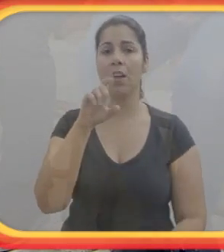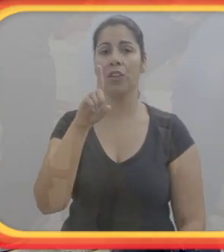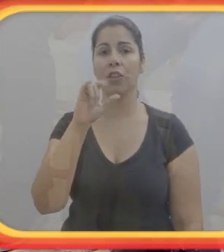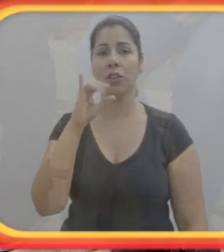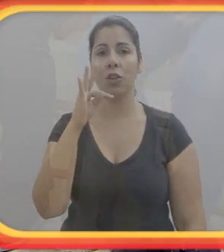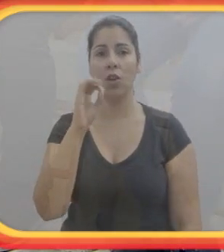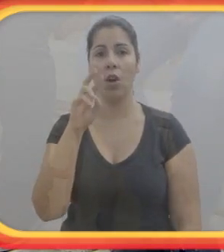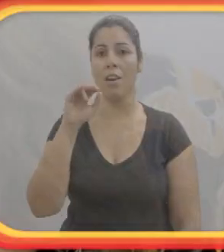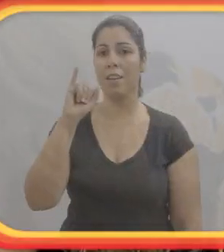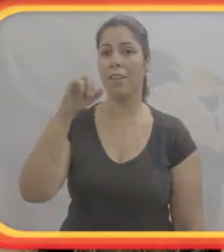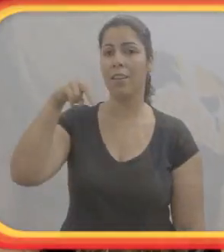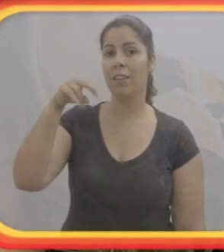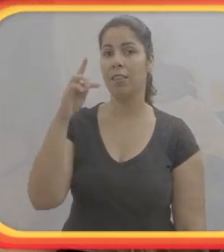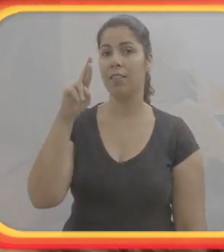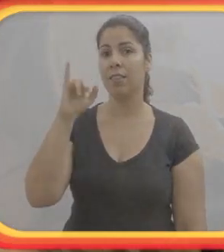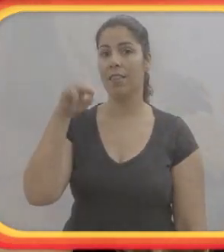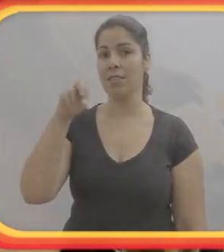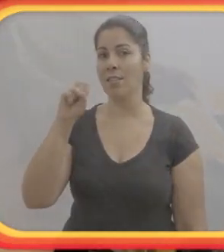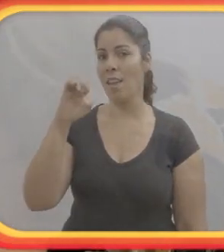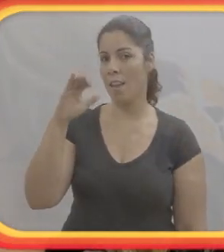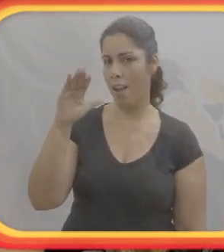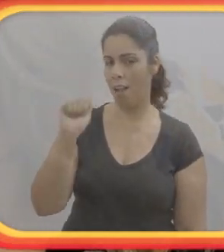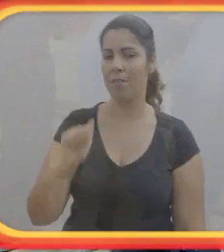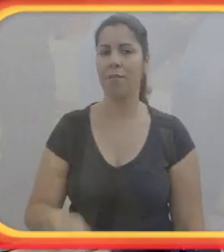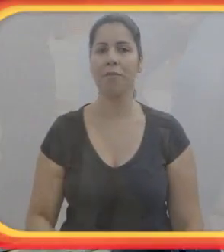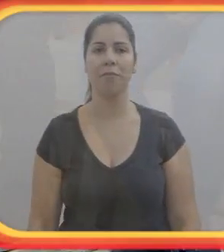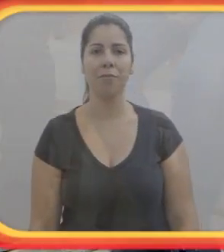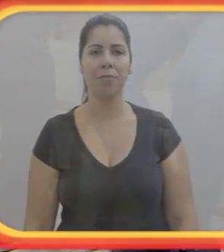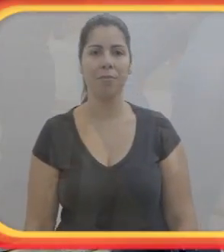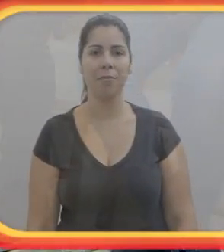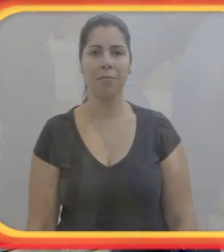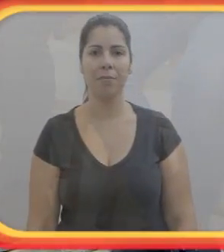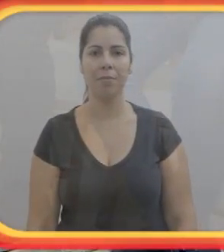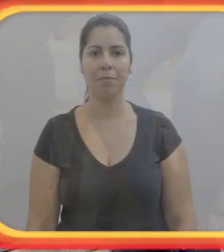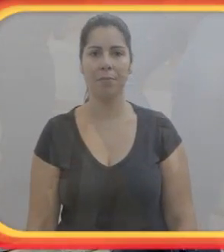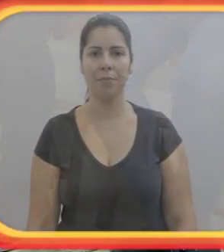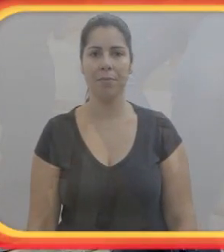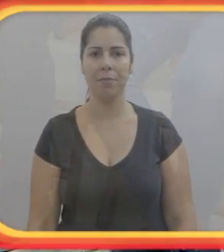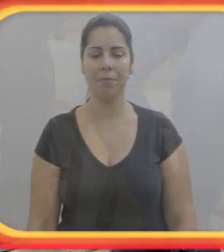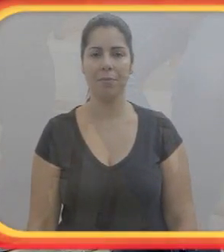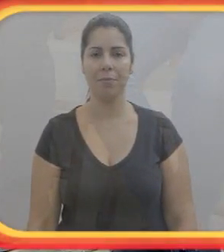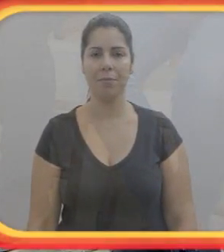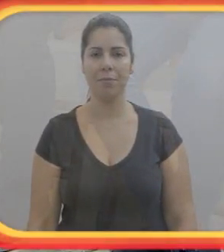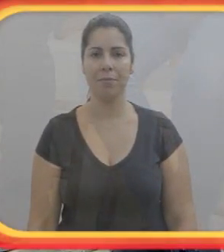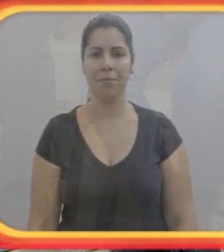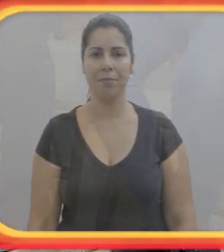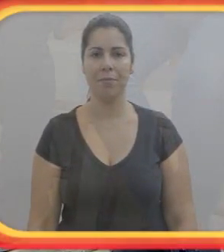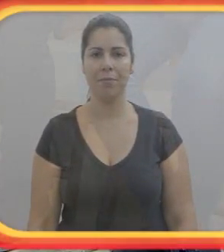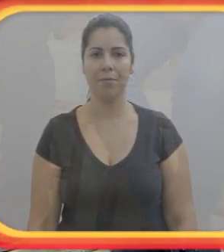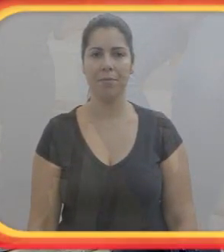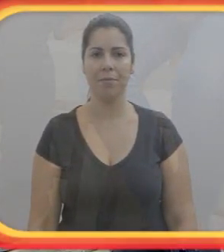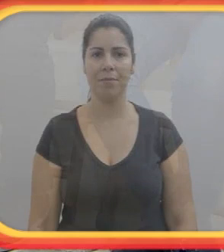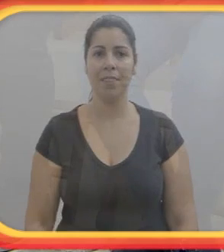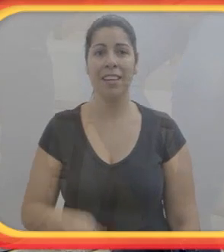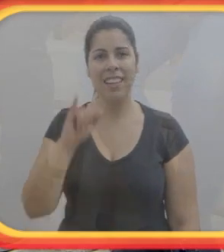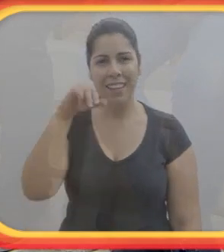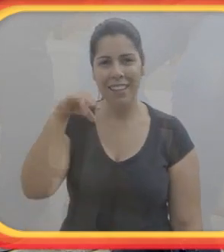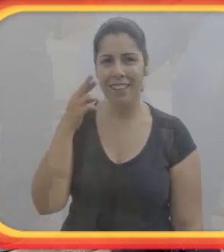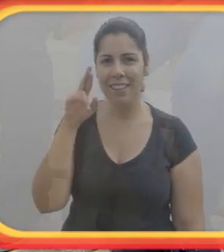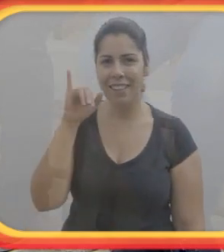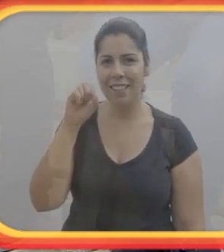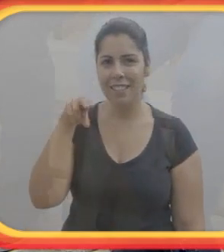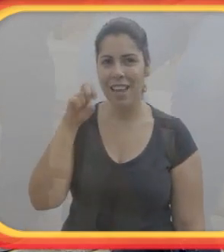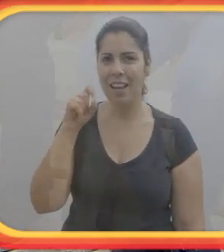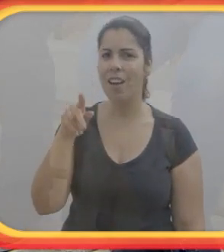editora Reflexão e nas livrarias. O meu Menino Vadio está nas livrarias e também o site da editora Intrínseca.